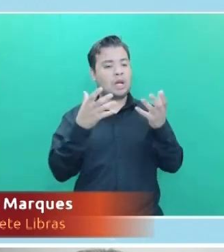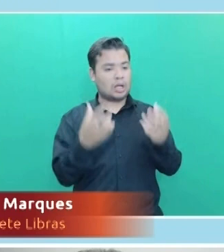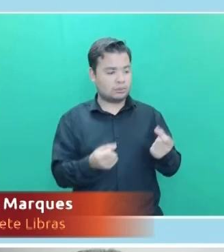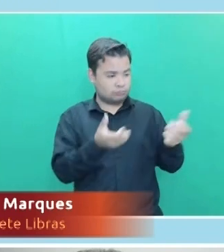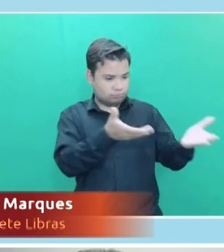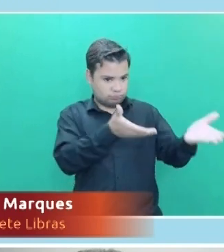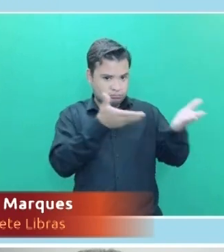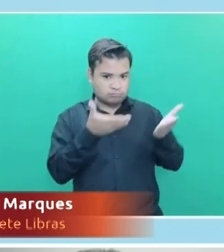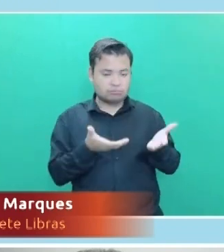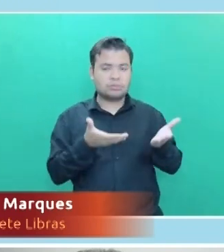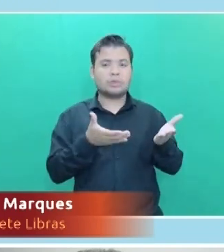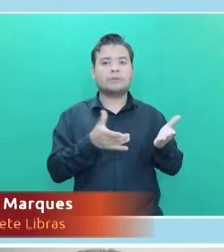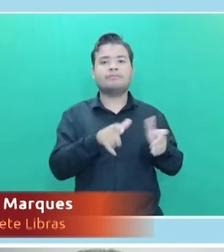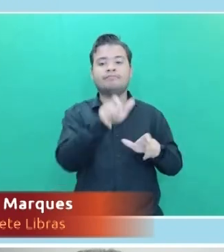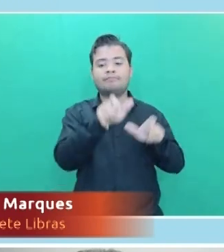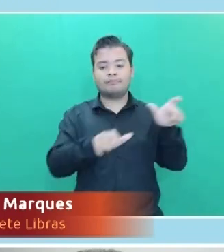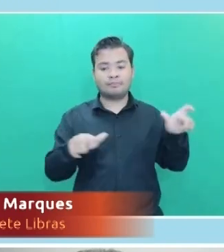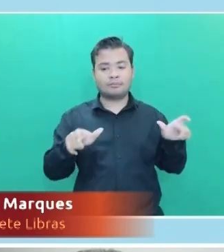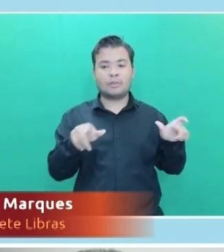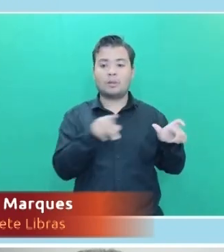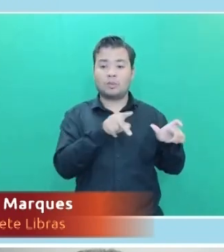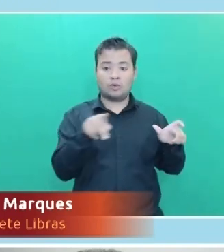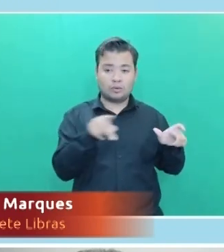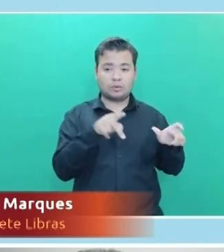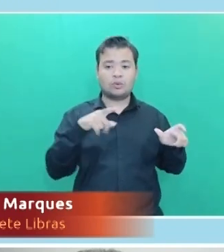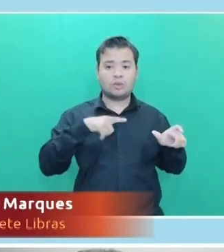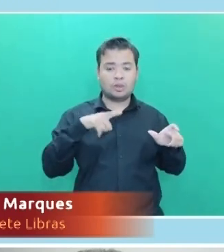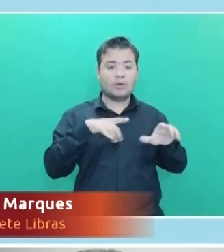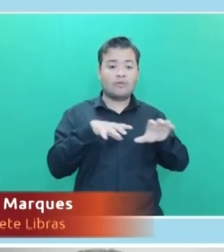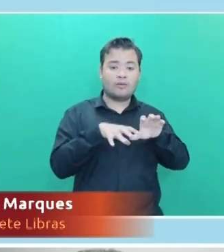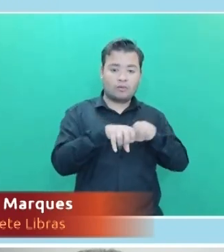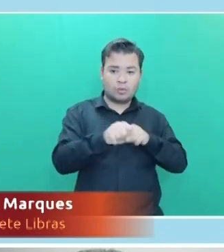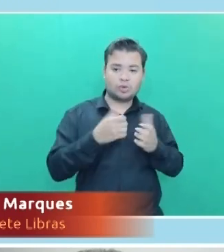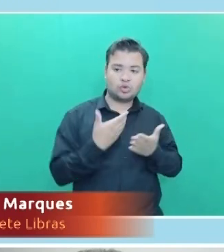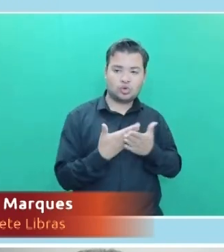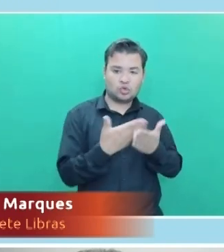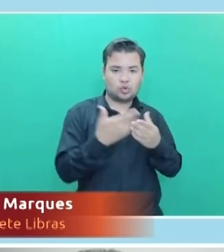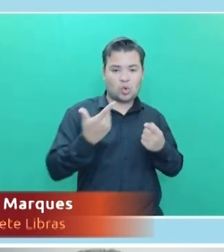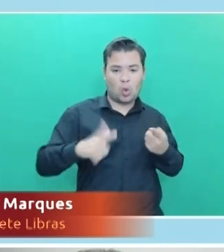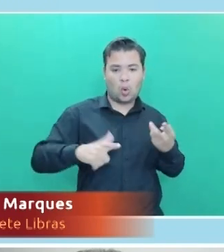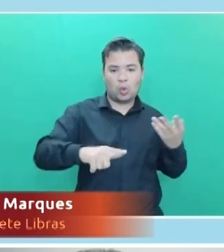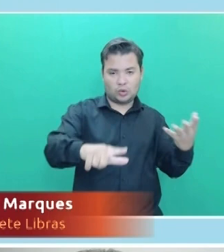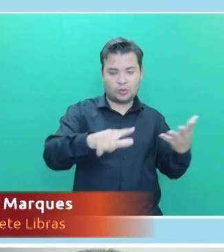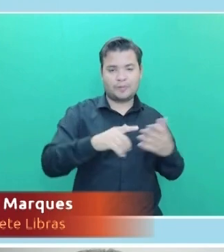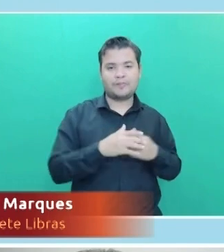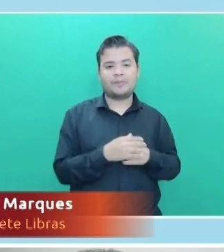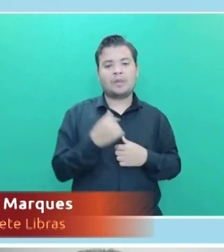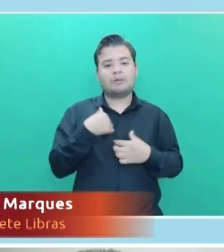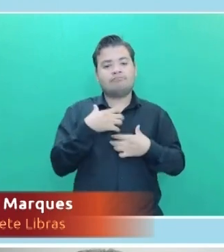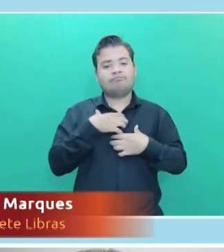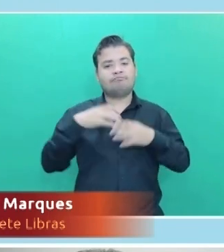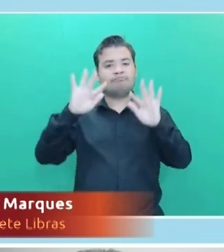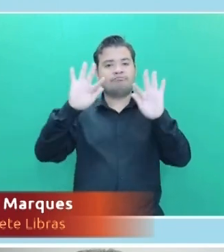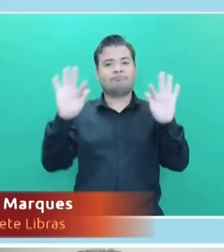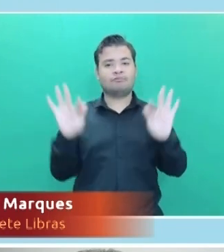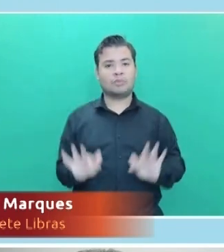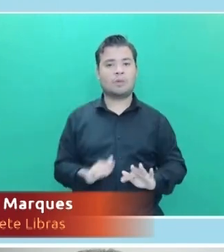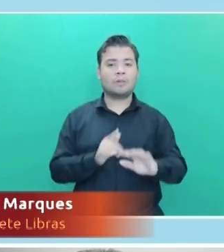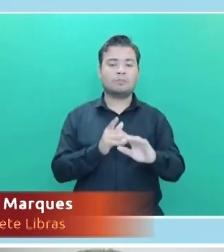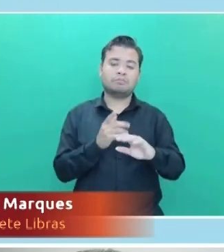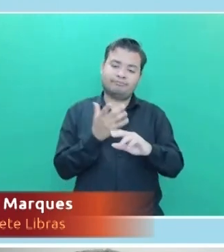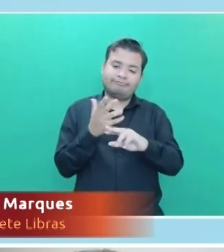formação continuada, no caso. Então, eu fico feliz por a